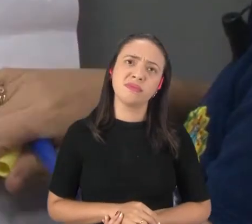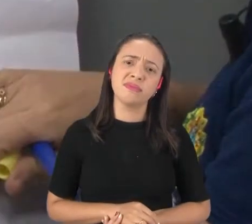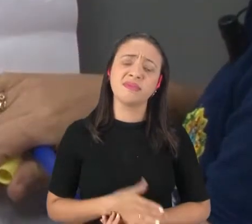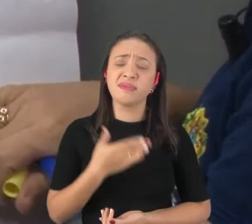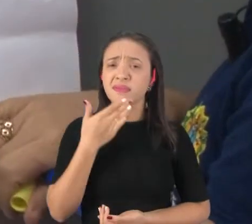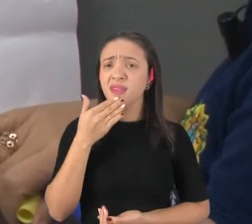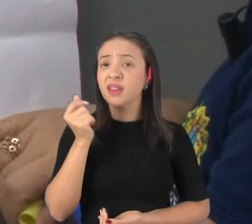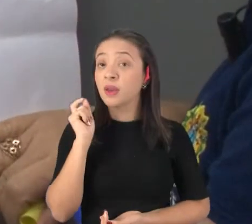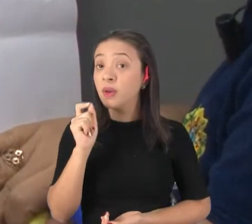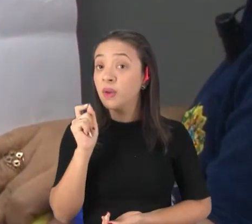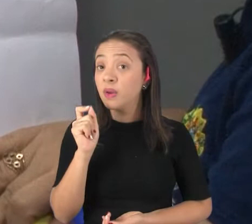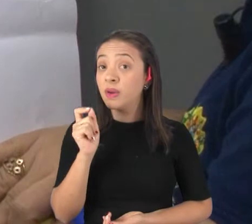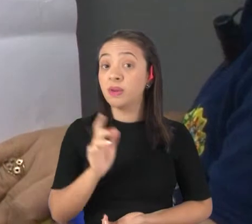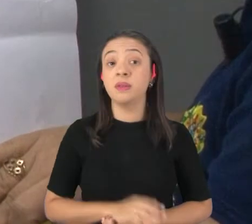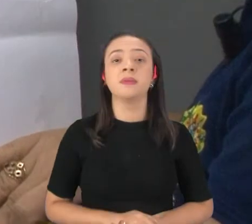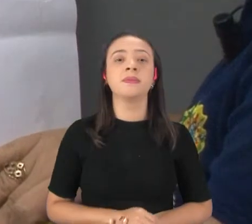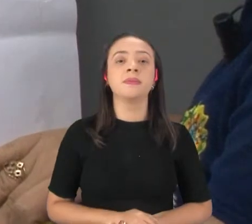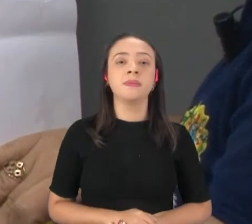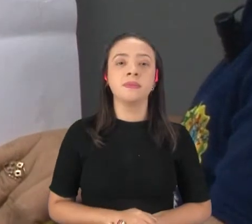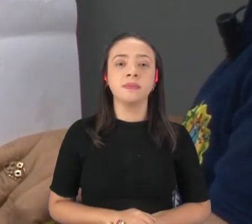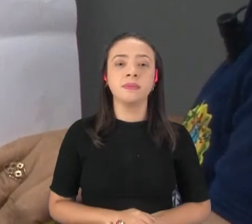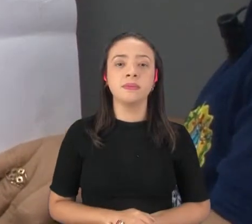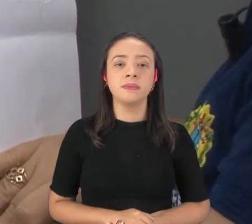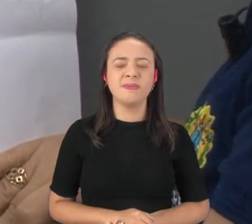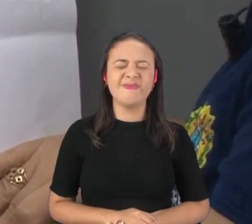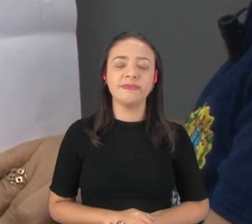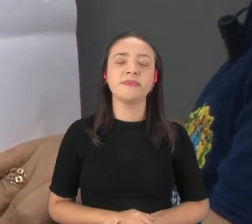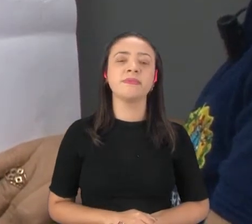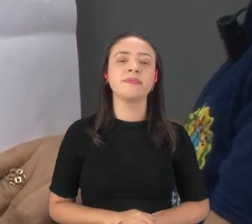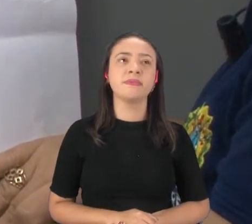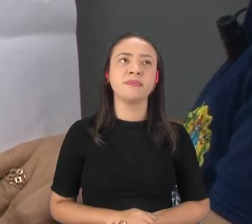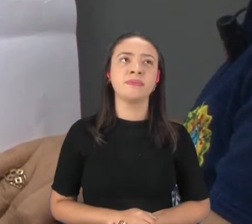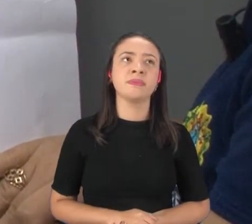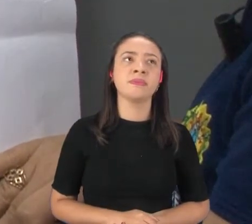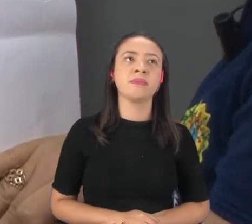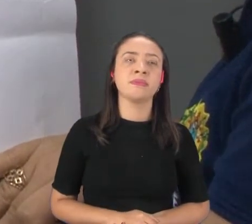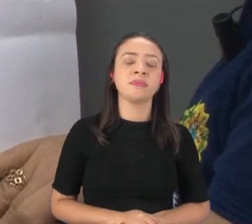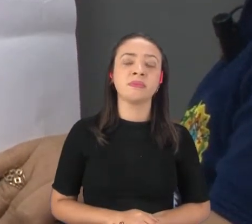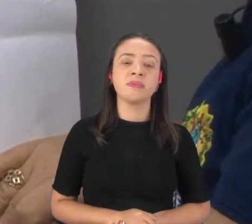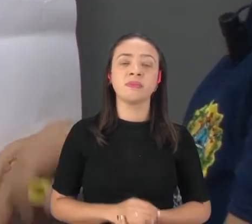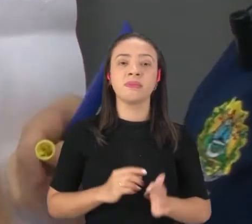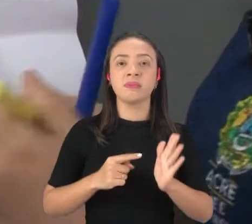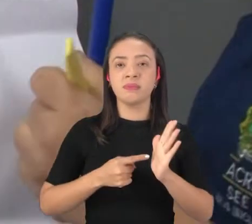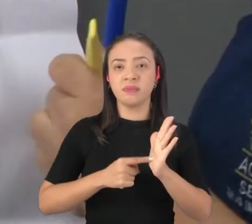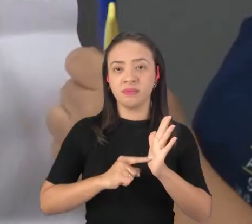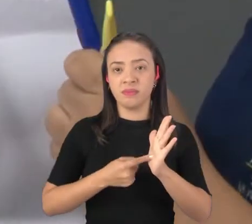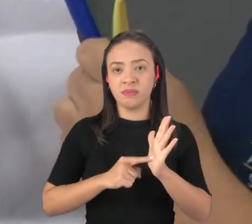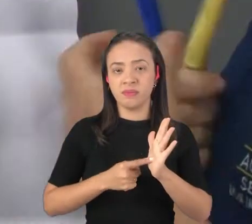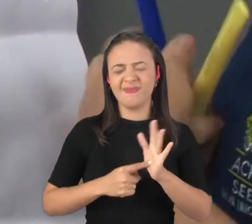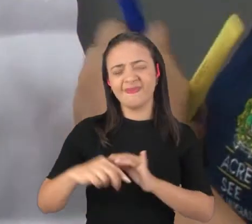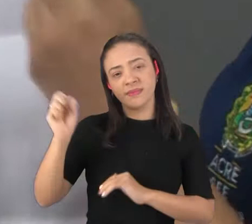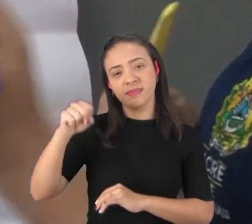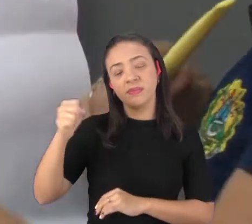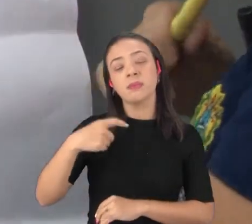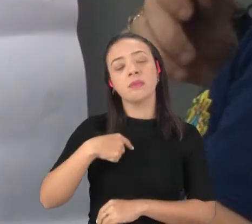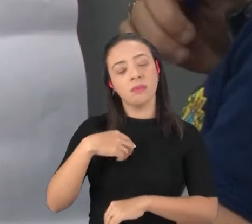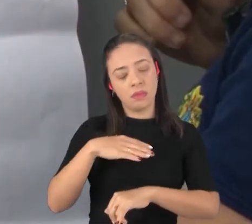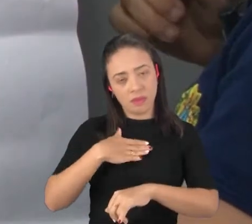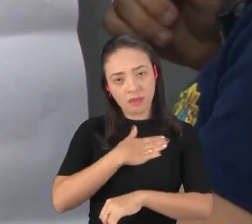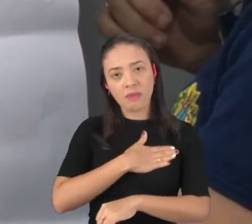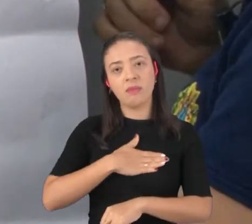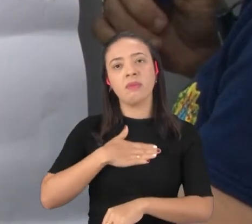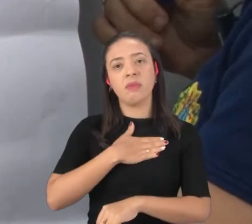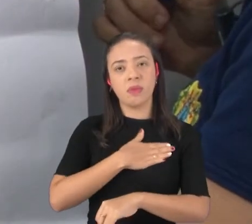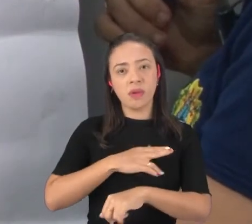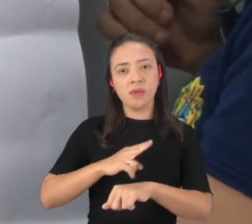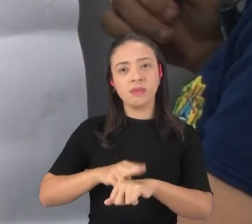seria o quê? Ser uma afirmação. Eu posso usar o ponto de afirmando que eu realmente gosto de chocolate, então eu posso